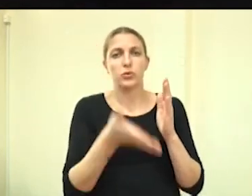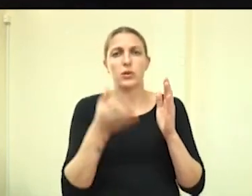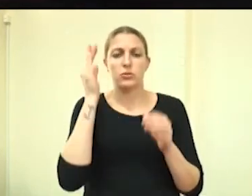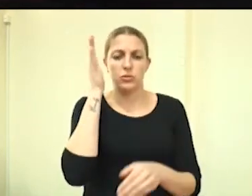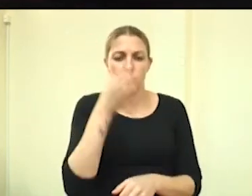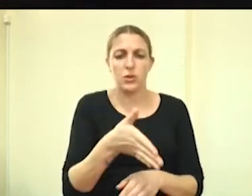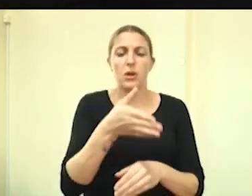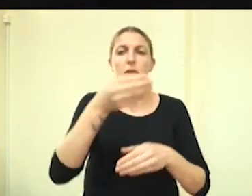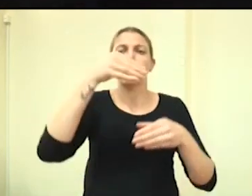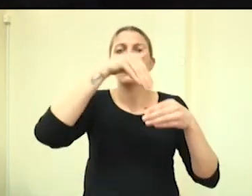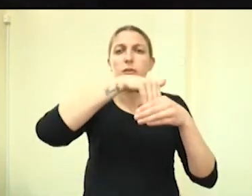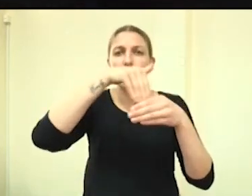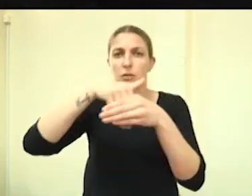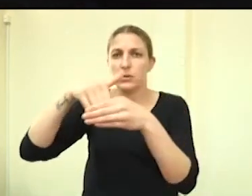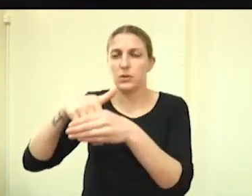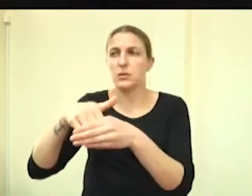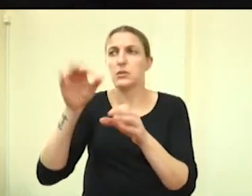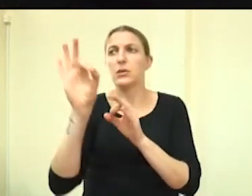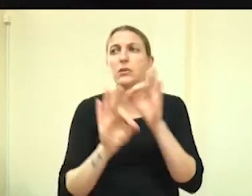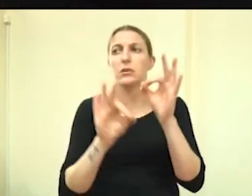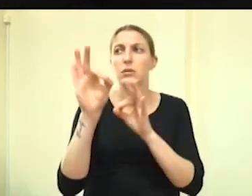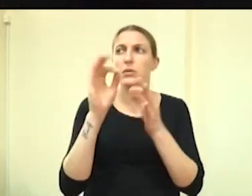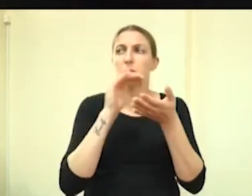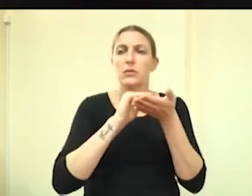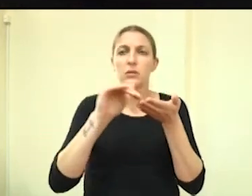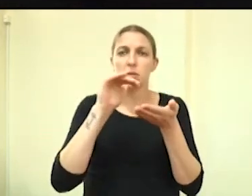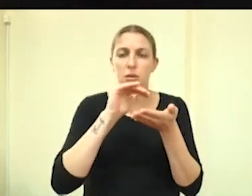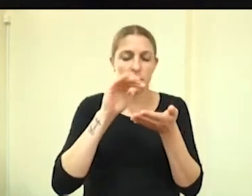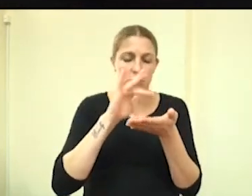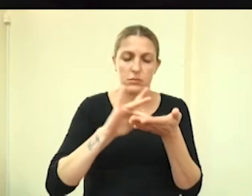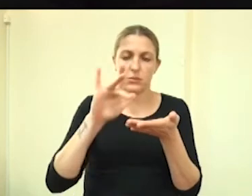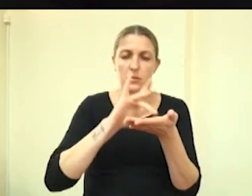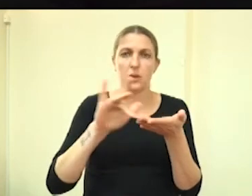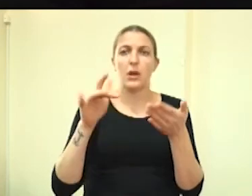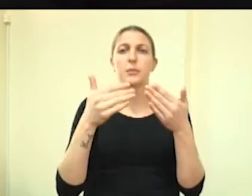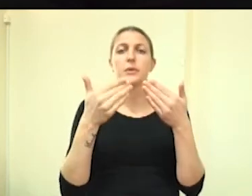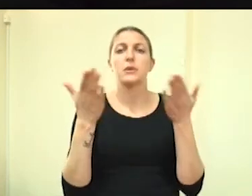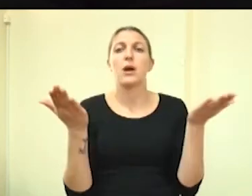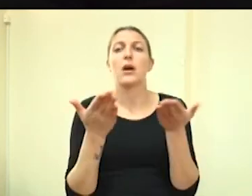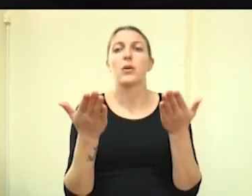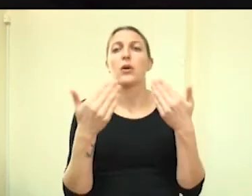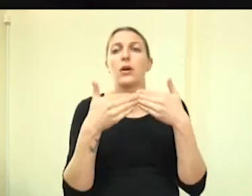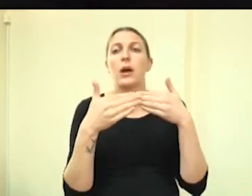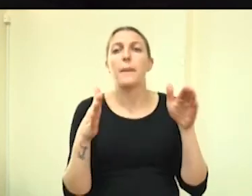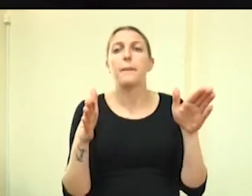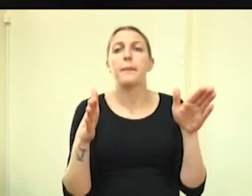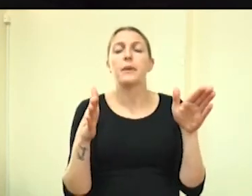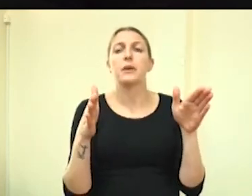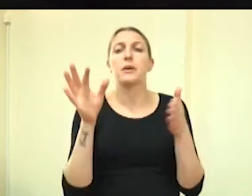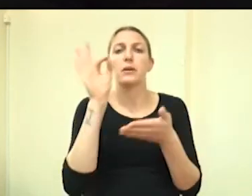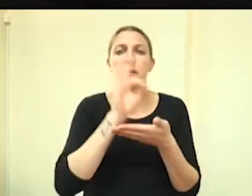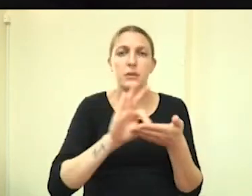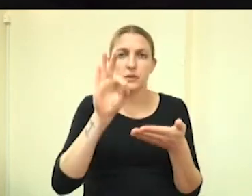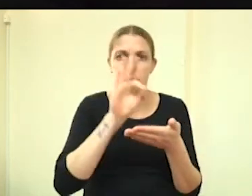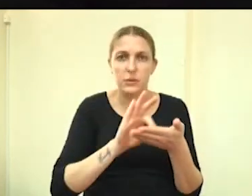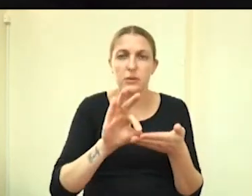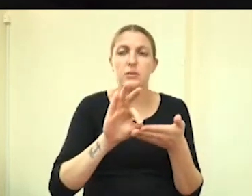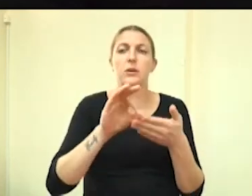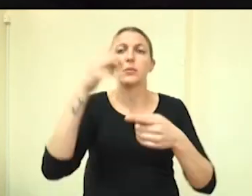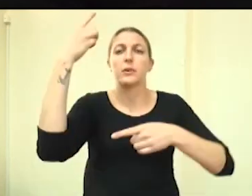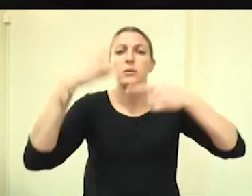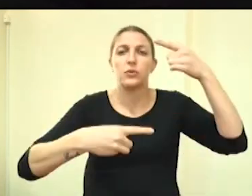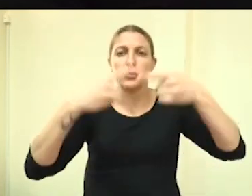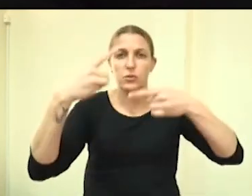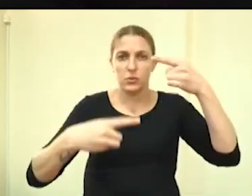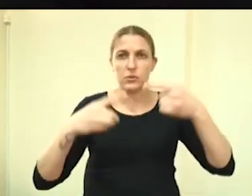votação. Então atualizem seus tablets, vamos agora abrir espaço para inscrição ao período de discussão do